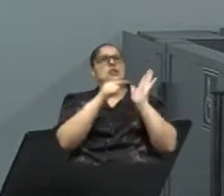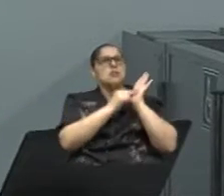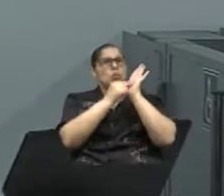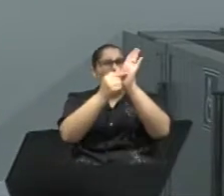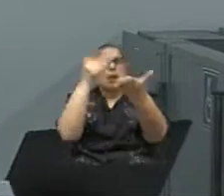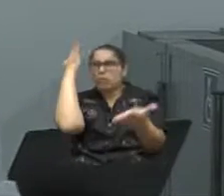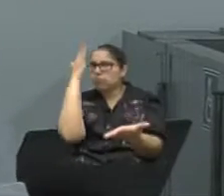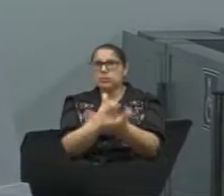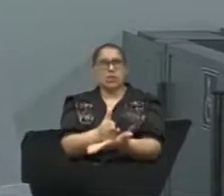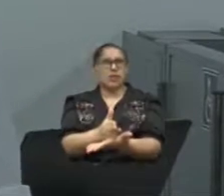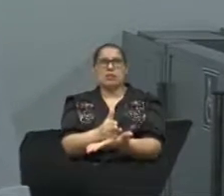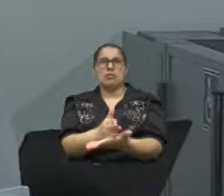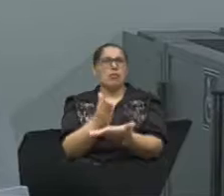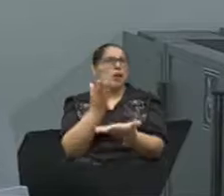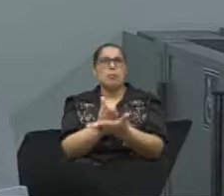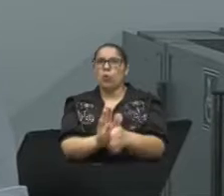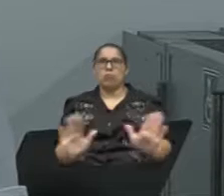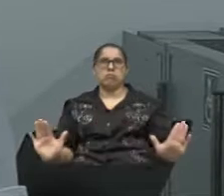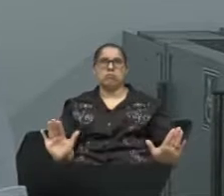Chega. Chega.